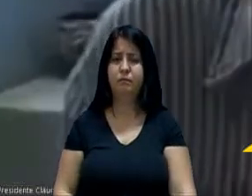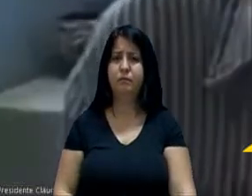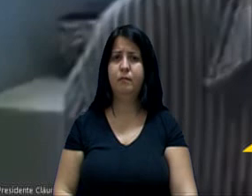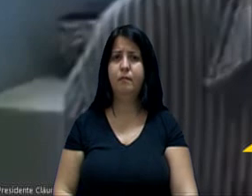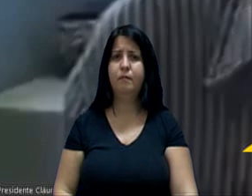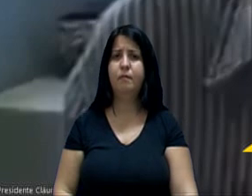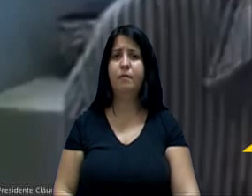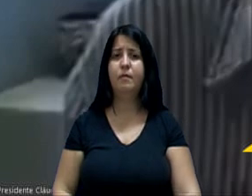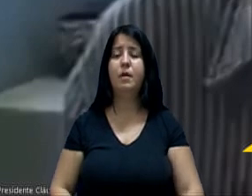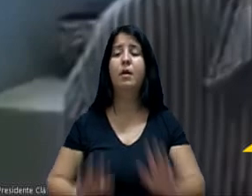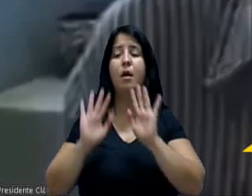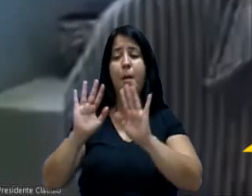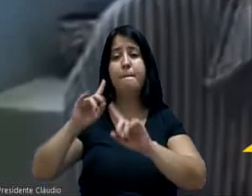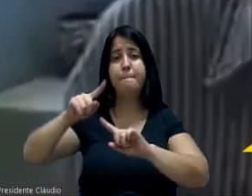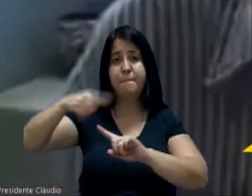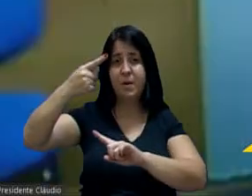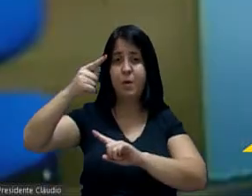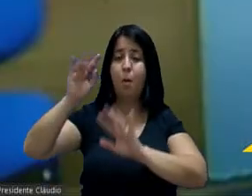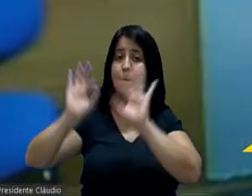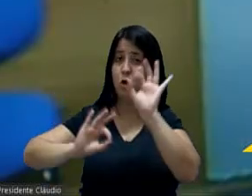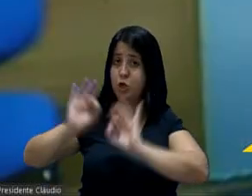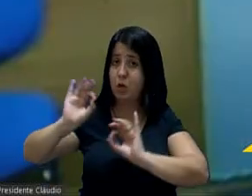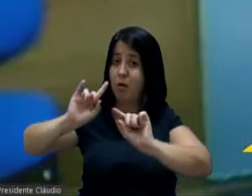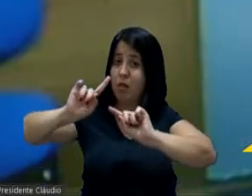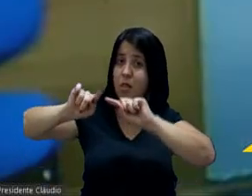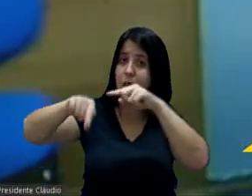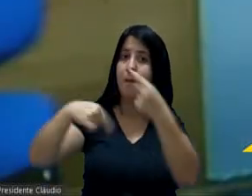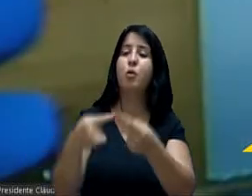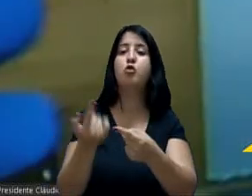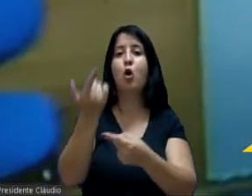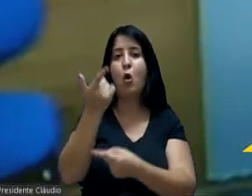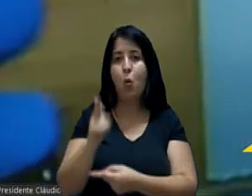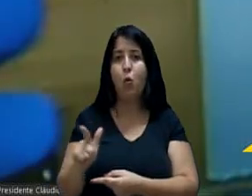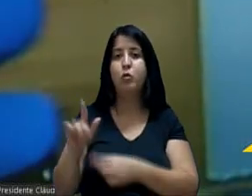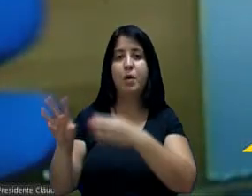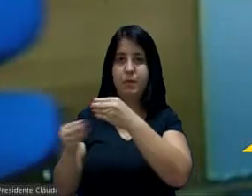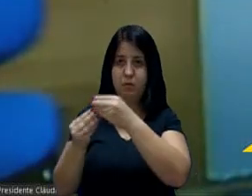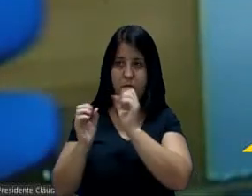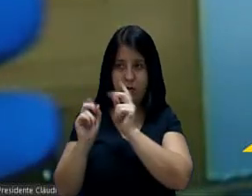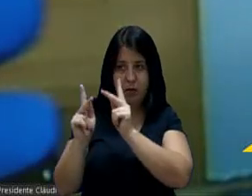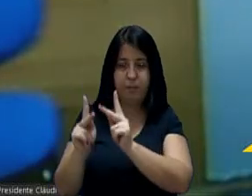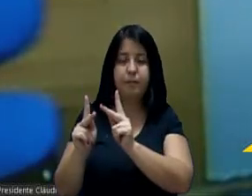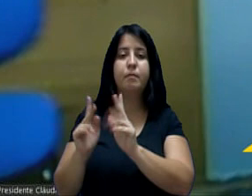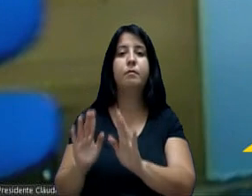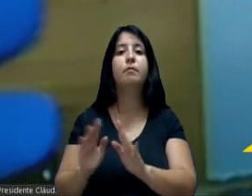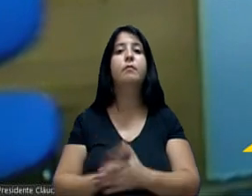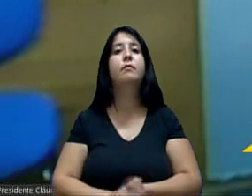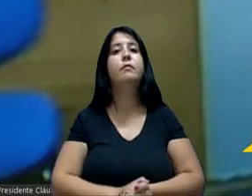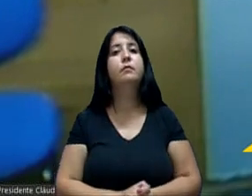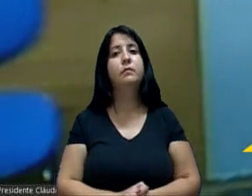Logo em seguida, nós vamos colocar o projeto, depois, logo em seguida, Vossa Excelência faz o encaminhamento para a emenda. Tá bem.